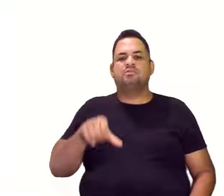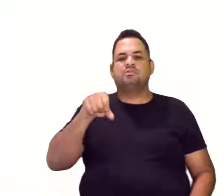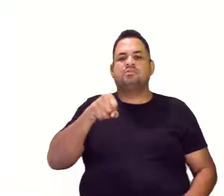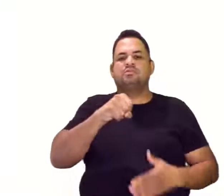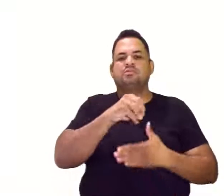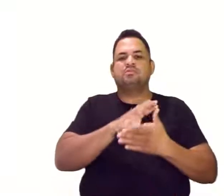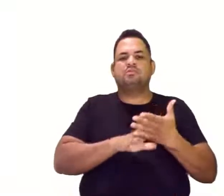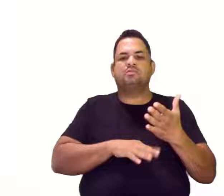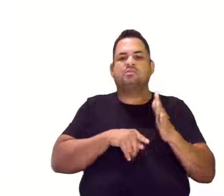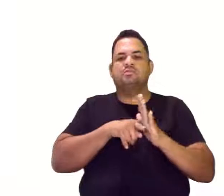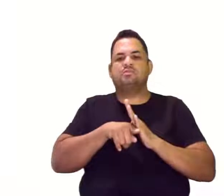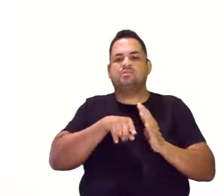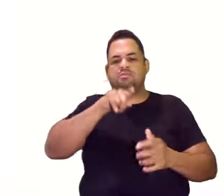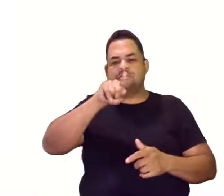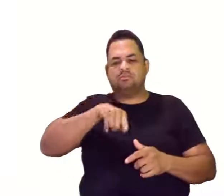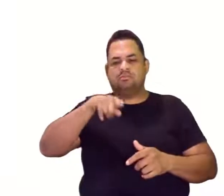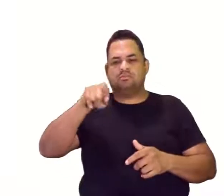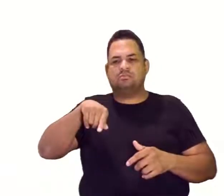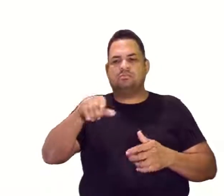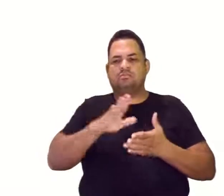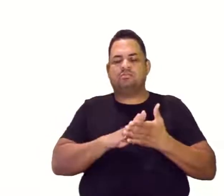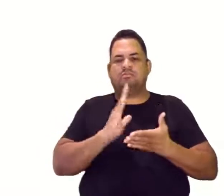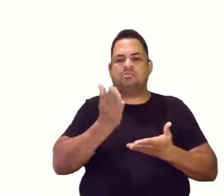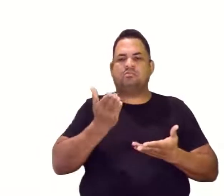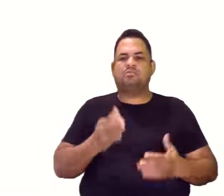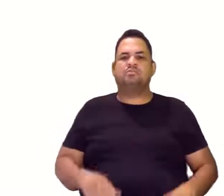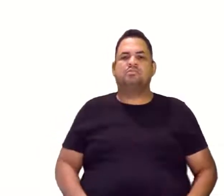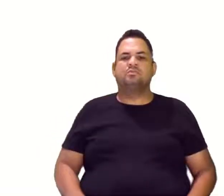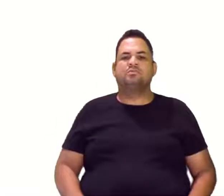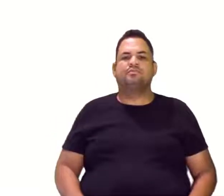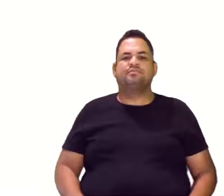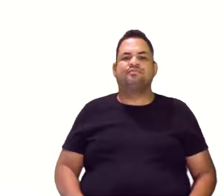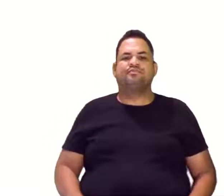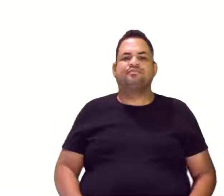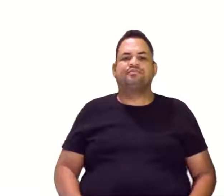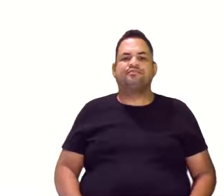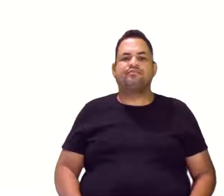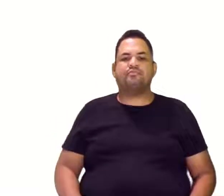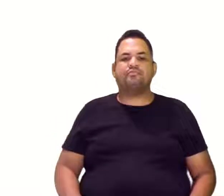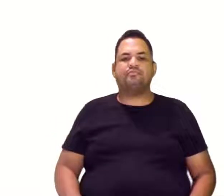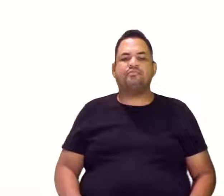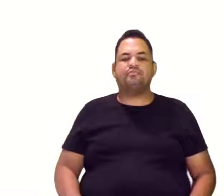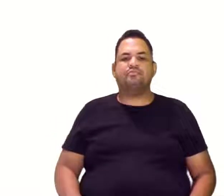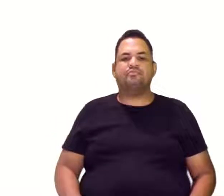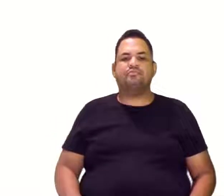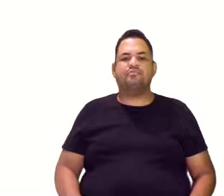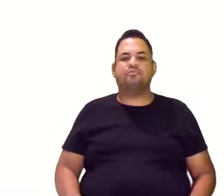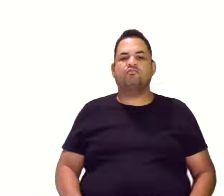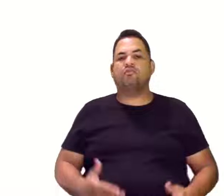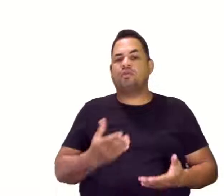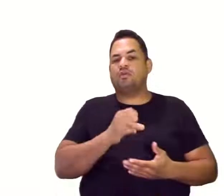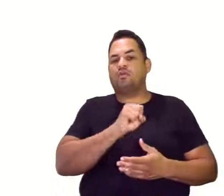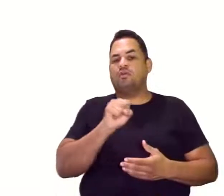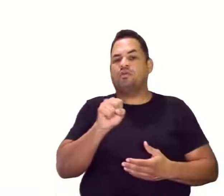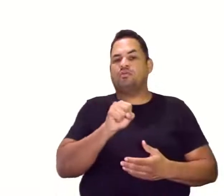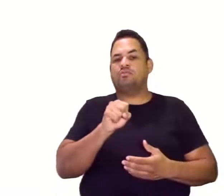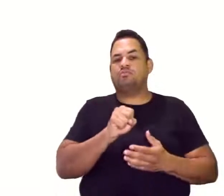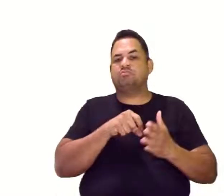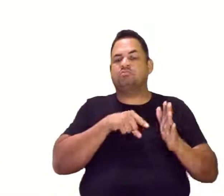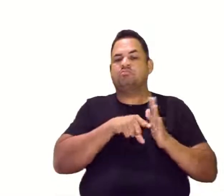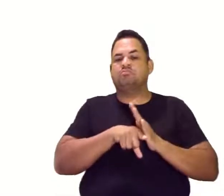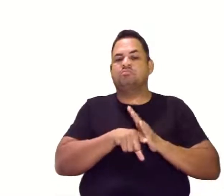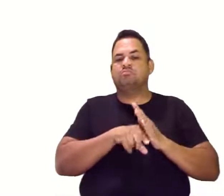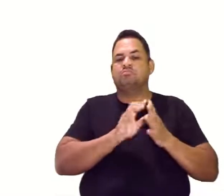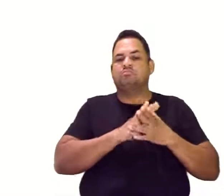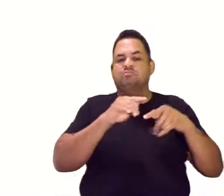questões sobre análise de gráficos, né? Então é o que a gente falou aqui sobre a estatística, né? 8 questões, área e perímetro,